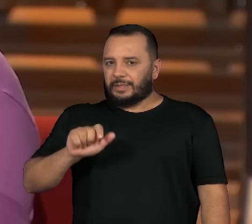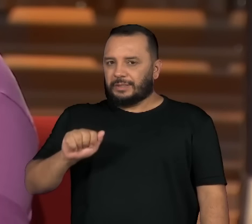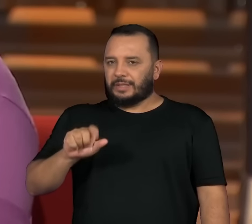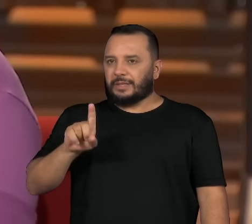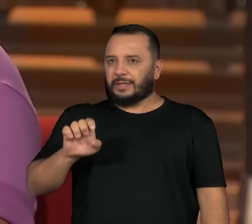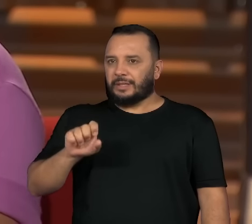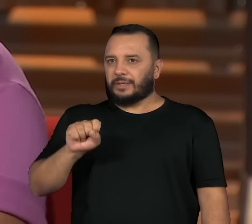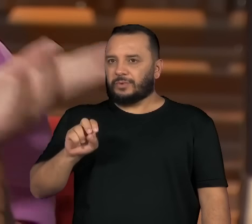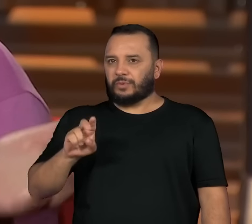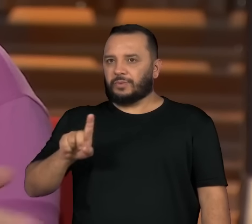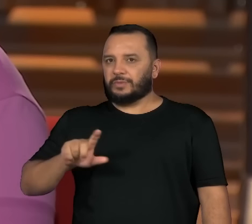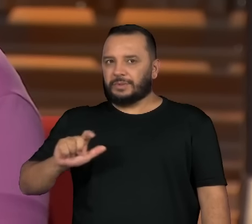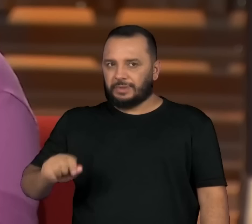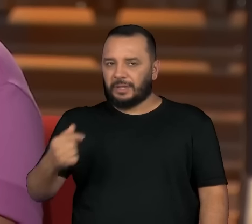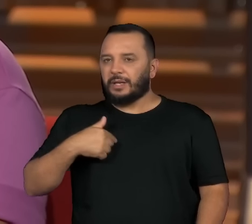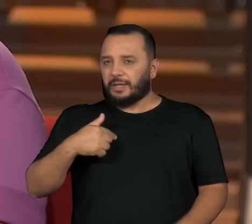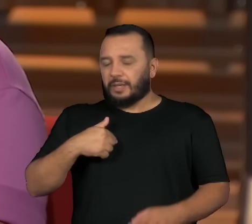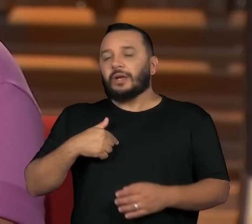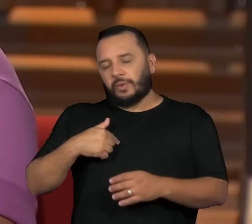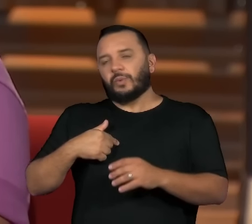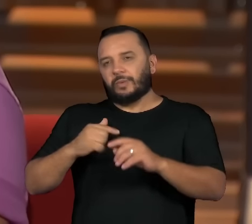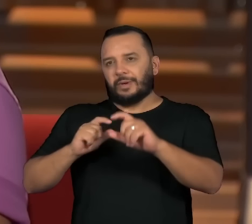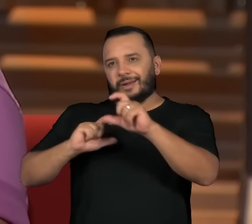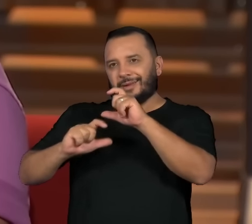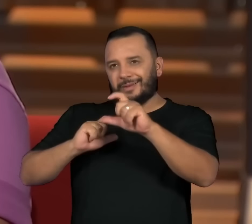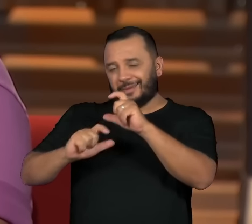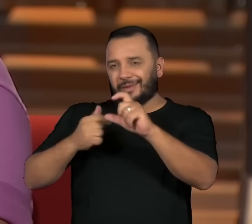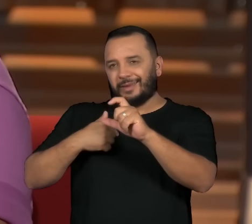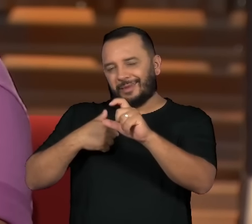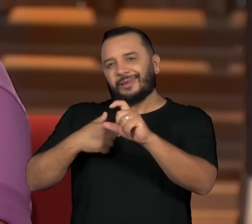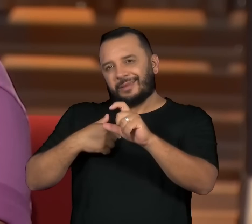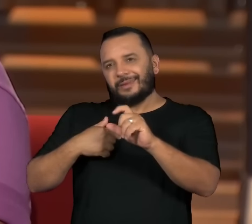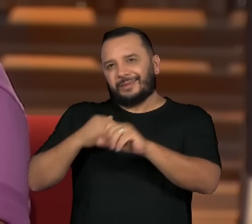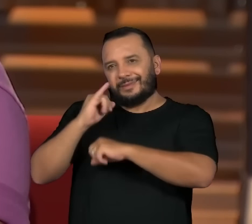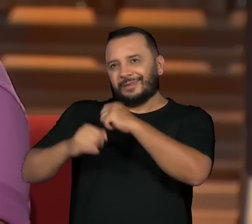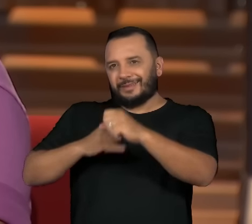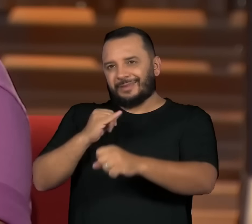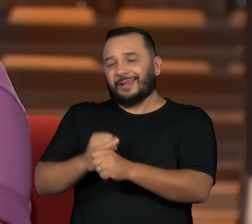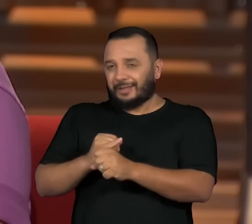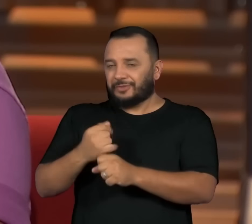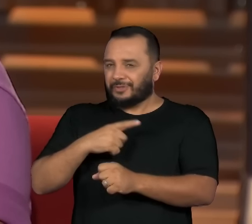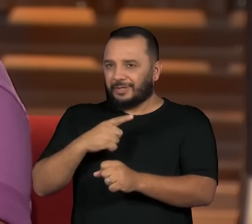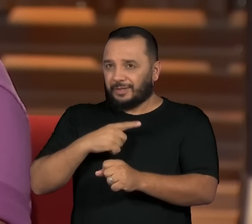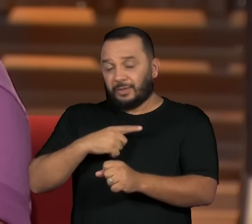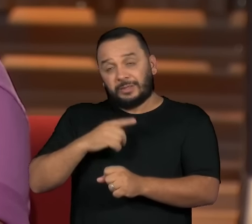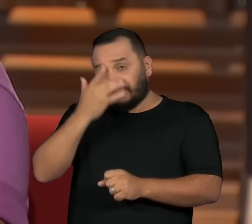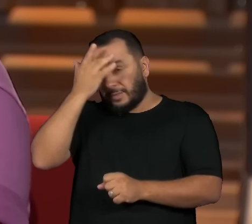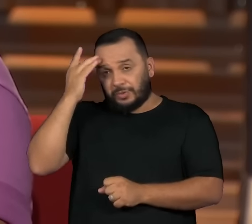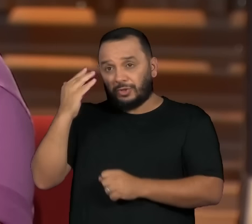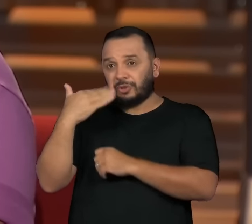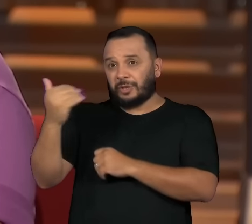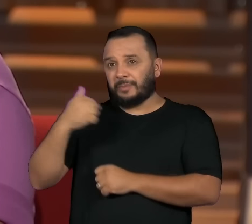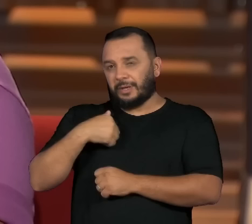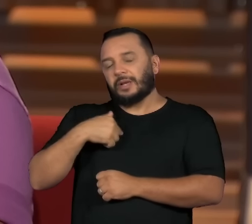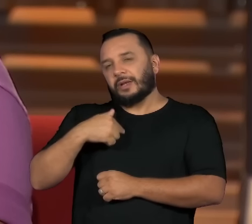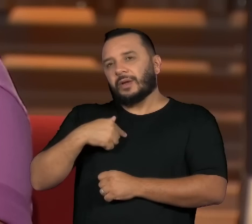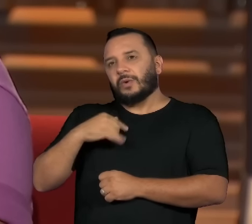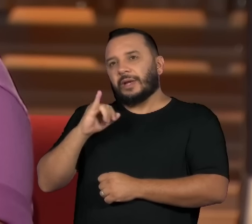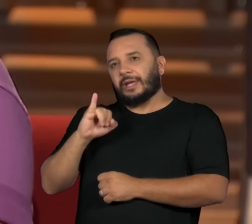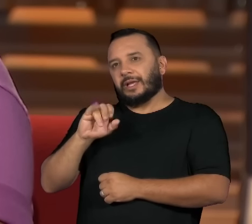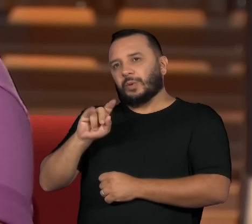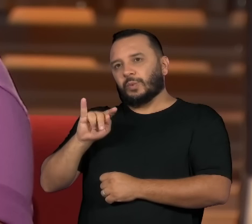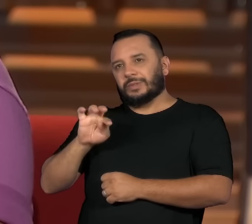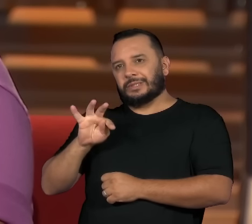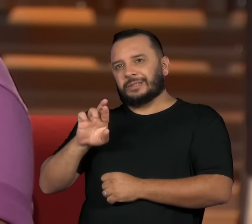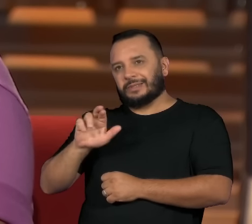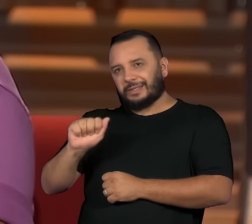eu estou pelas interwebs como Ilustra Lu e eu escrevi esse quadrinho porque eu queria aprender a fazer um quadrinho